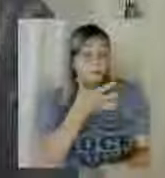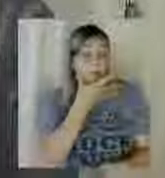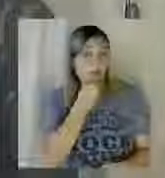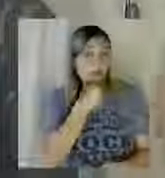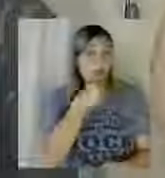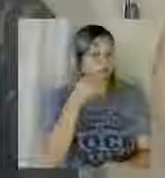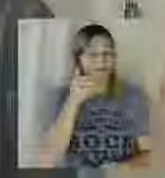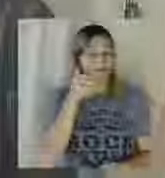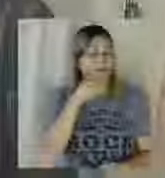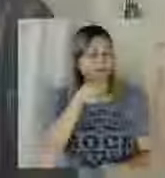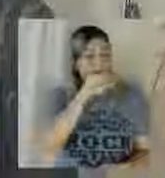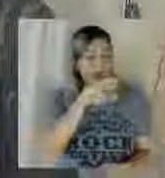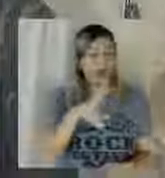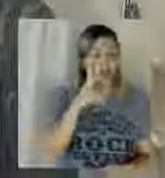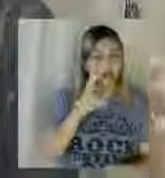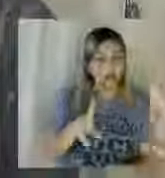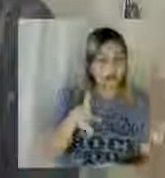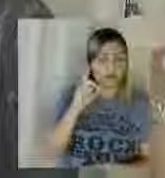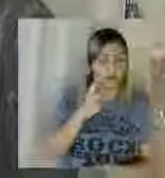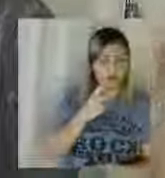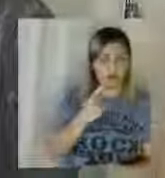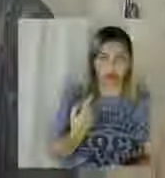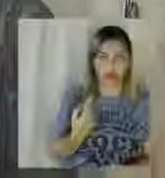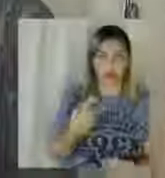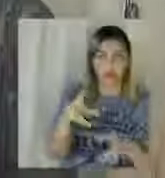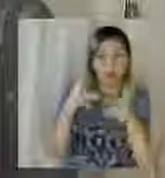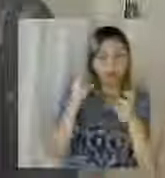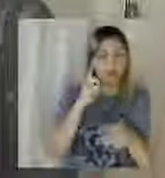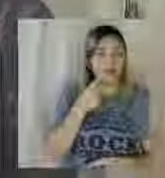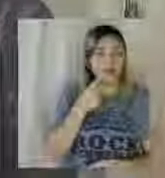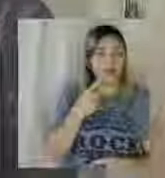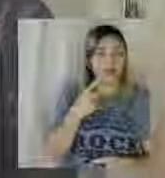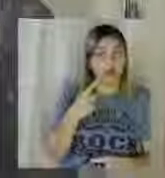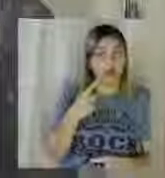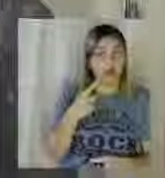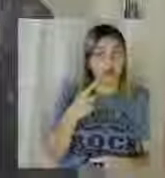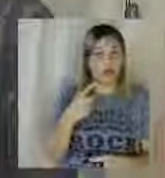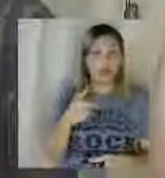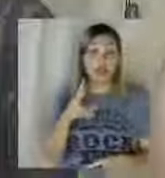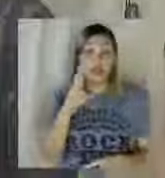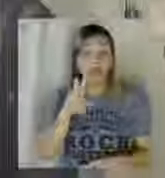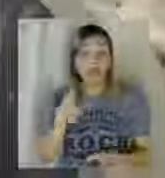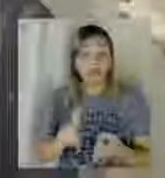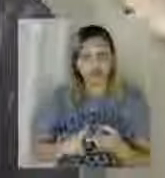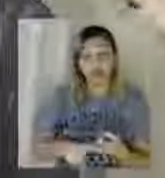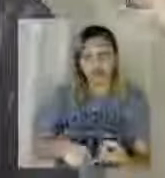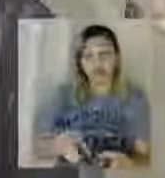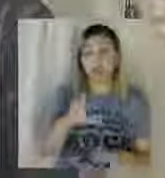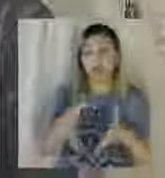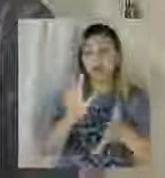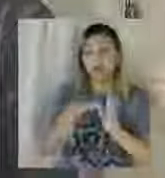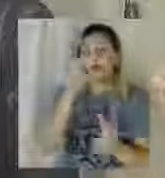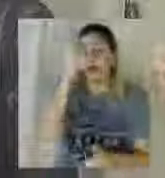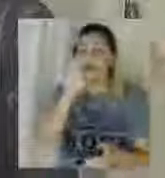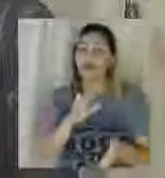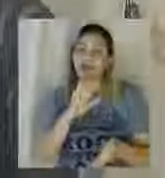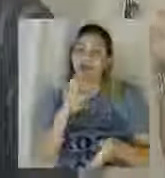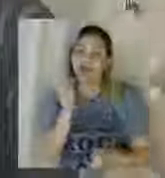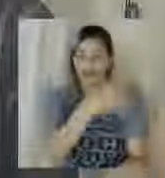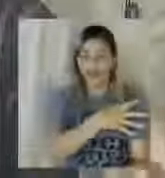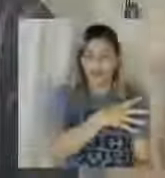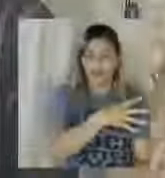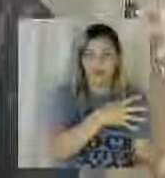surda. Viu que Libras eu aprendia rápido. Então